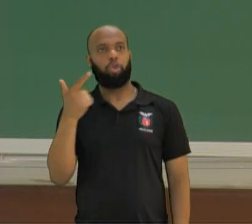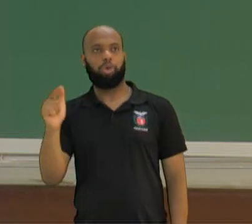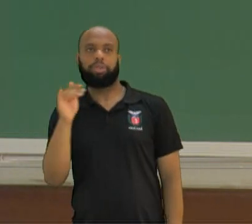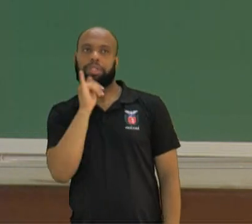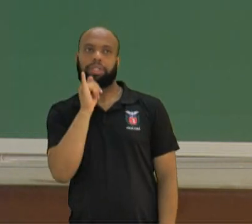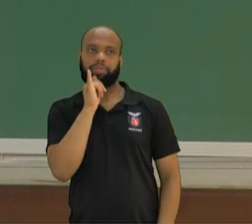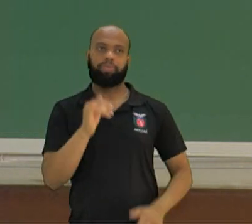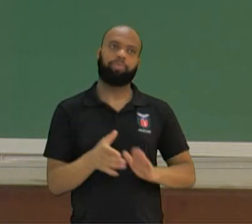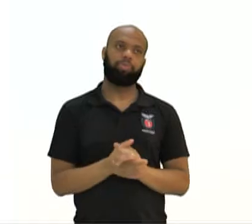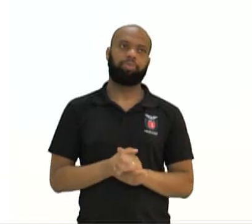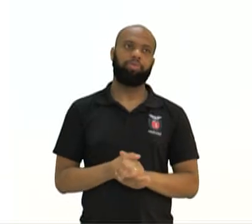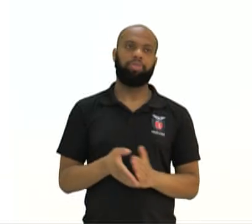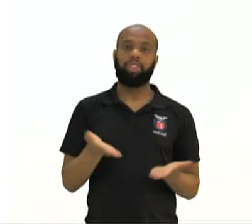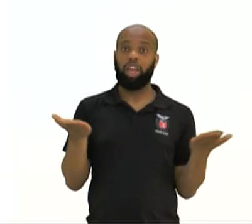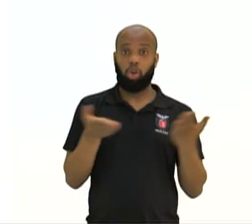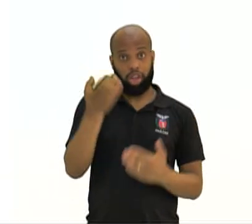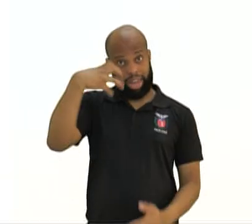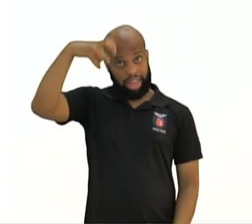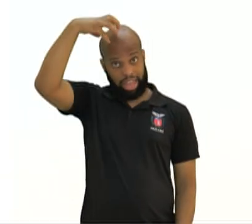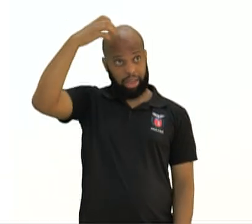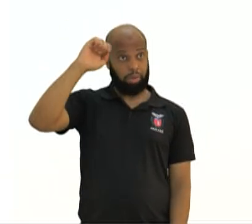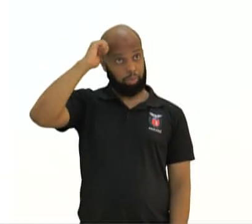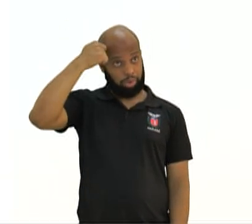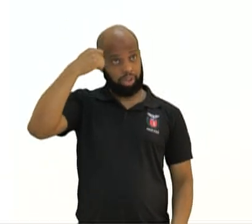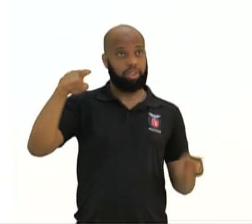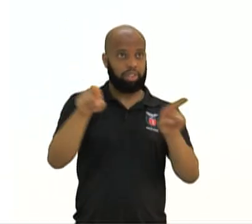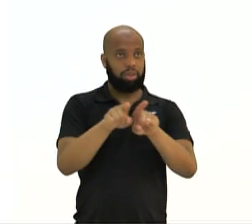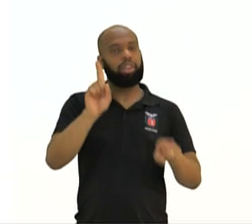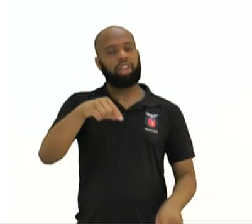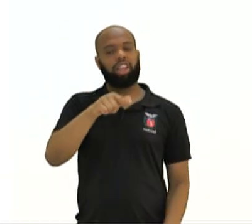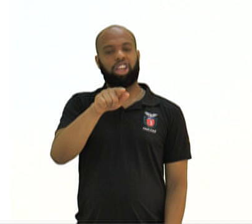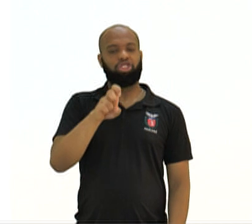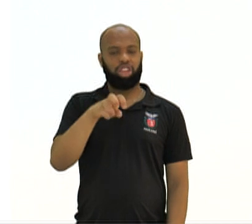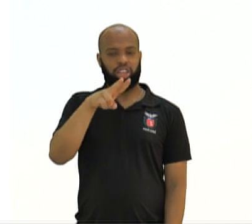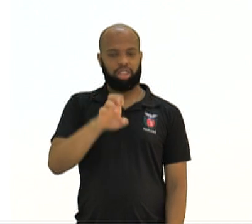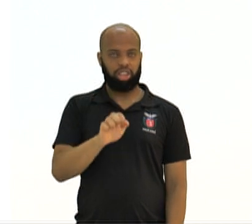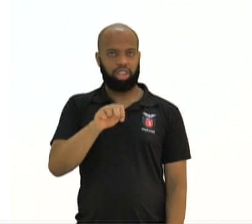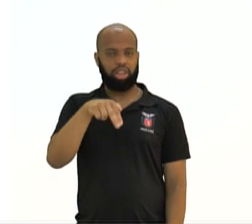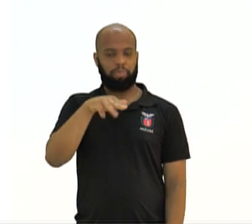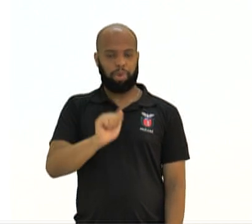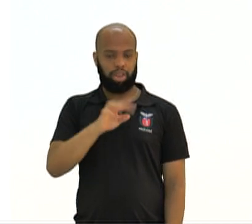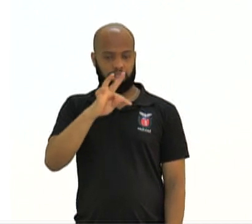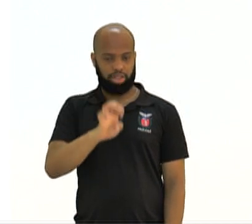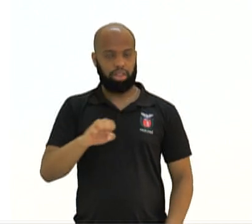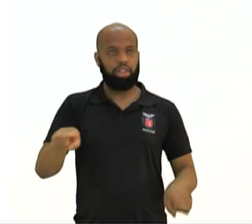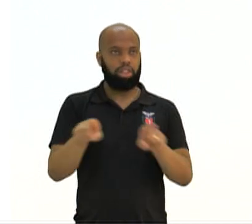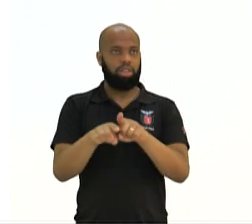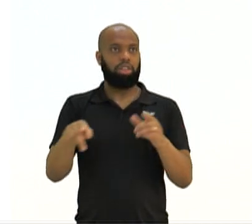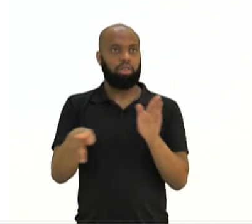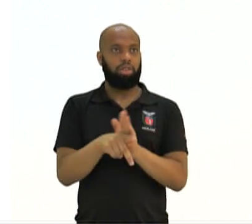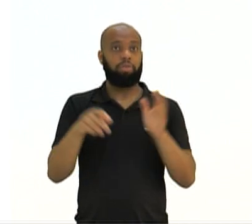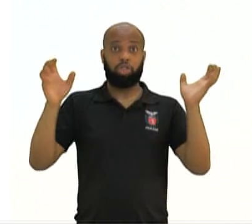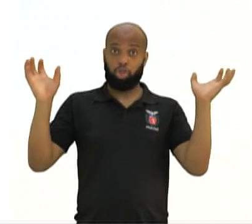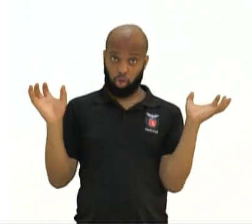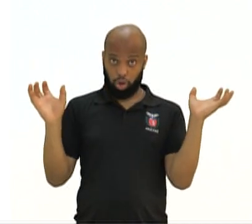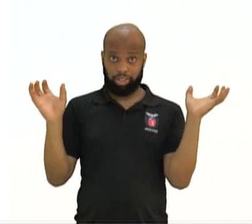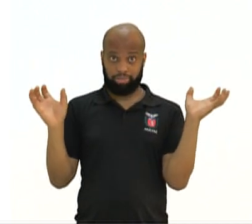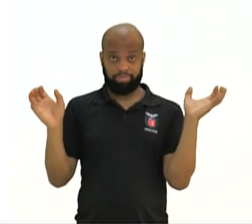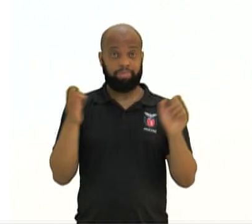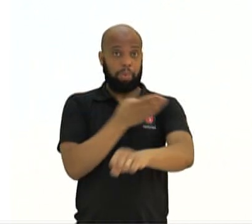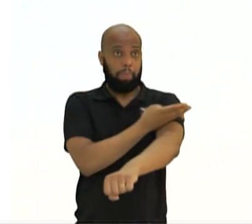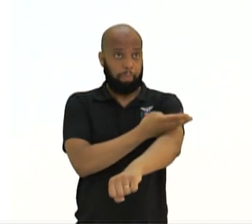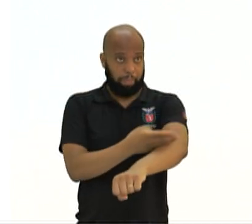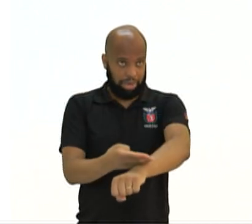exemplo. Esse rei aqui, então, ele está recebendo um xeque-mate a partir dessa peça aqui, ó, da torre que está